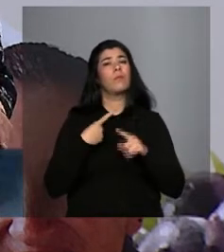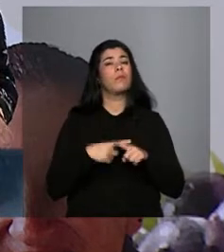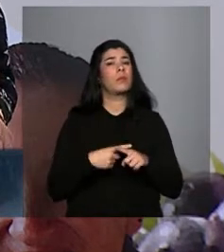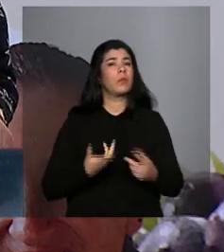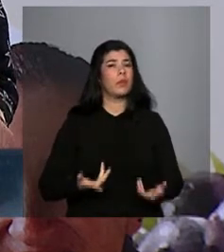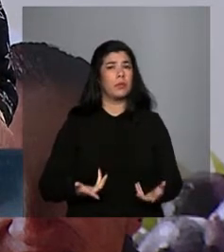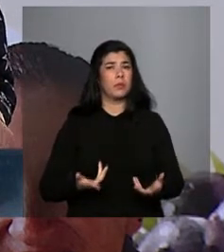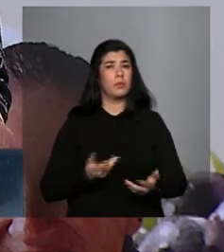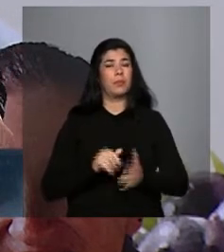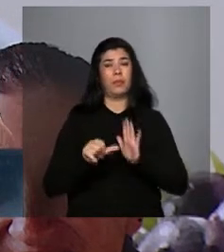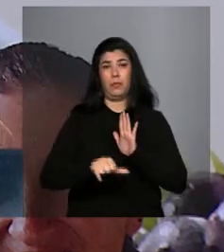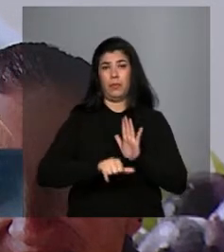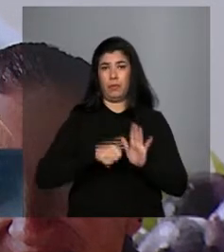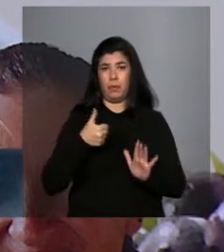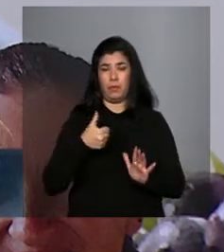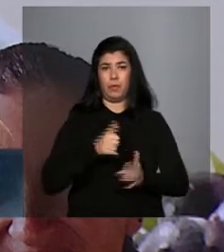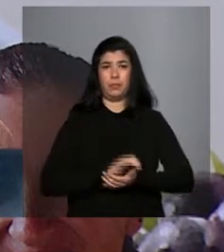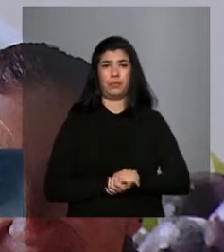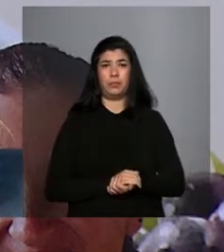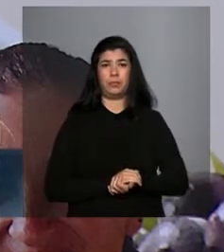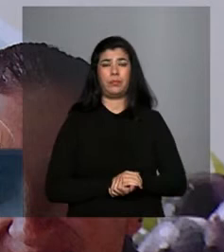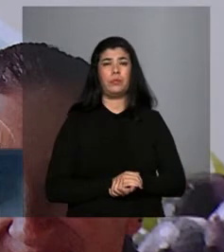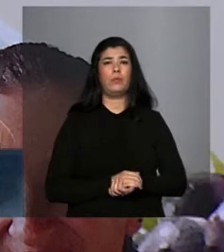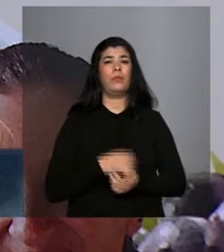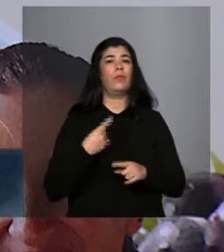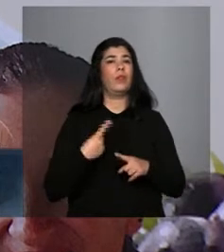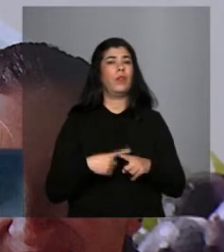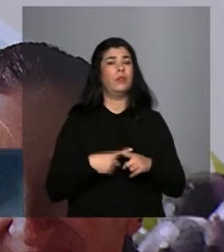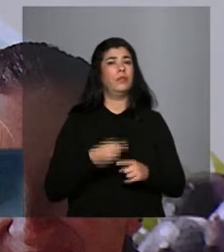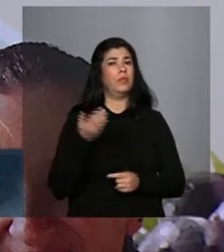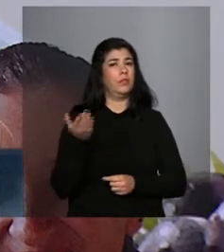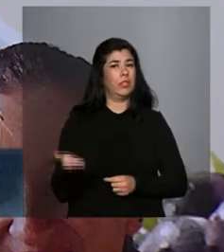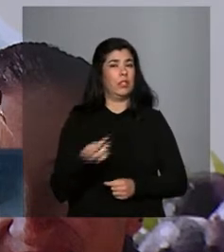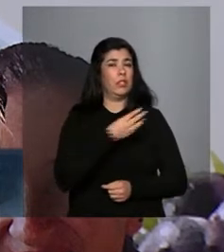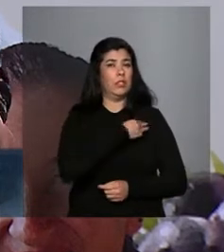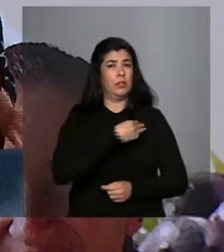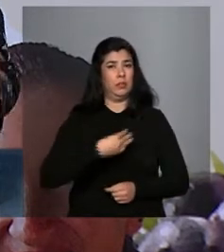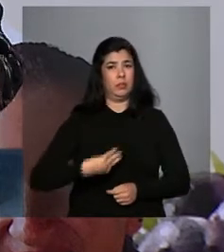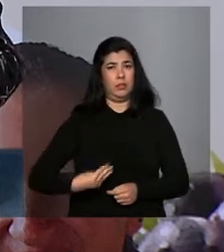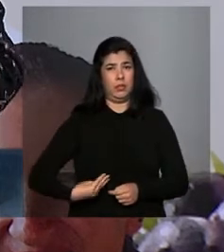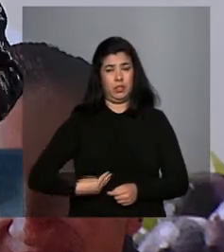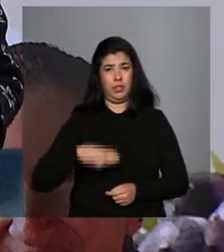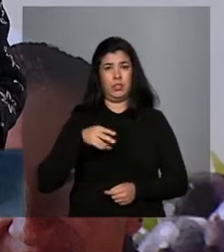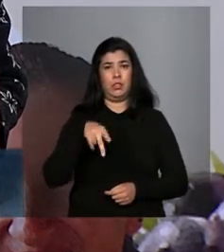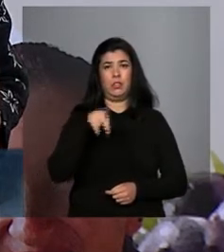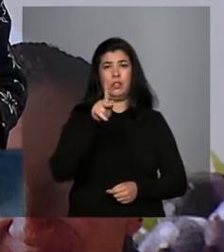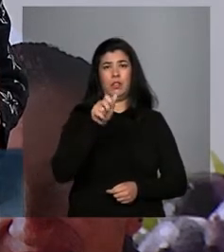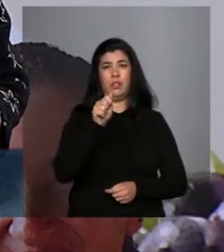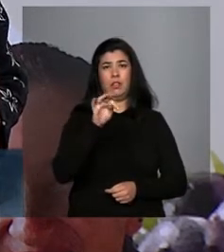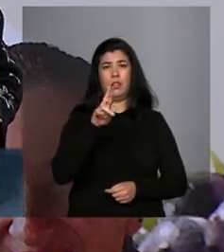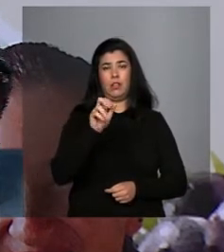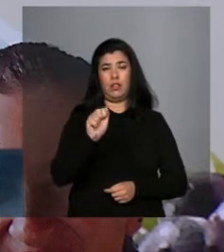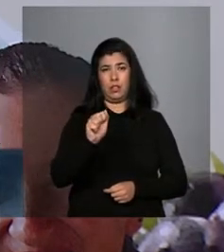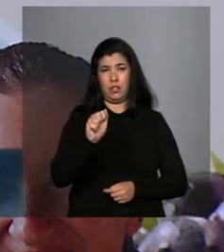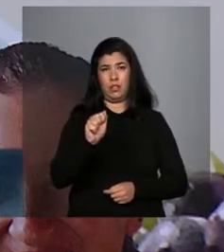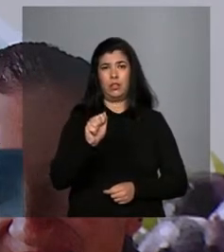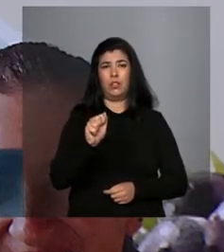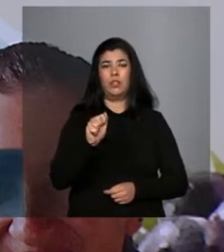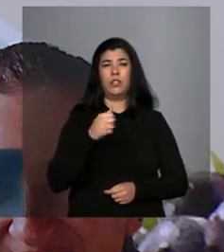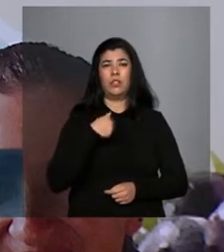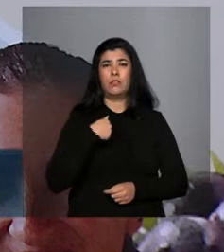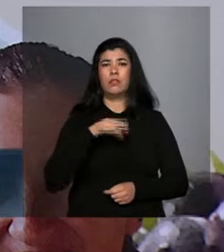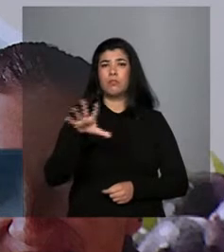certo. Primeiro, porque a ministra da Agricultura, Cátia Abreu, pegou o touro à unha.